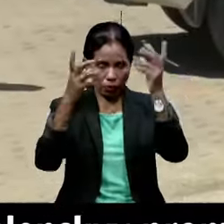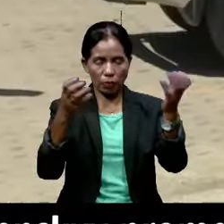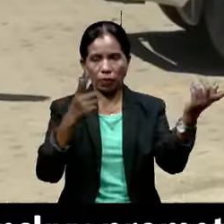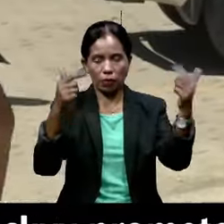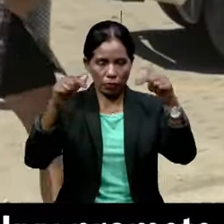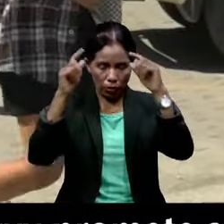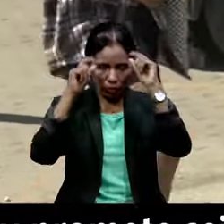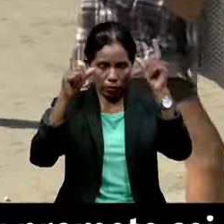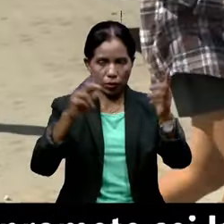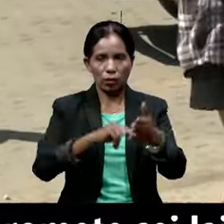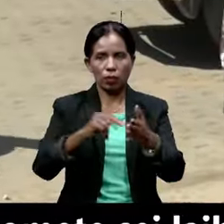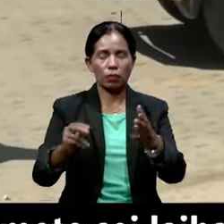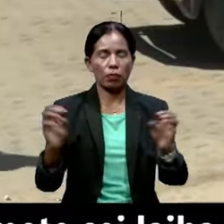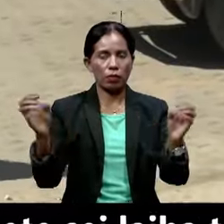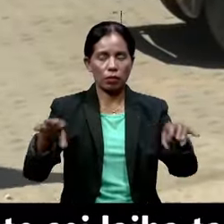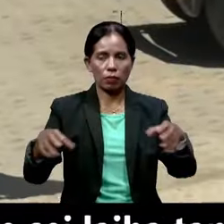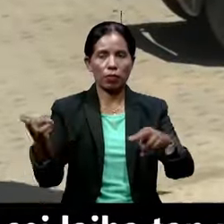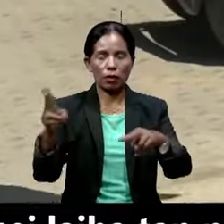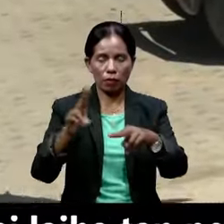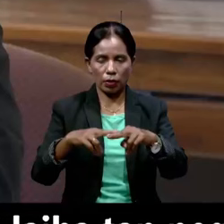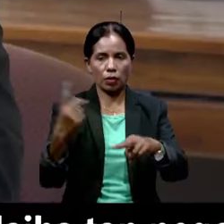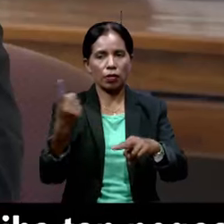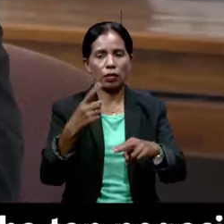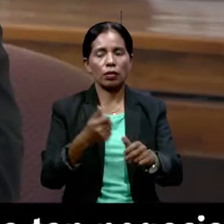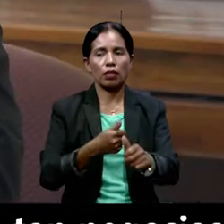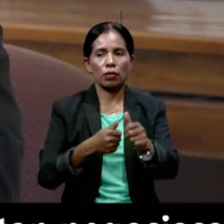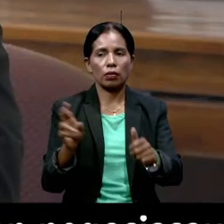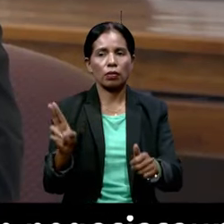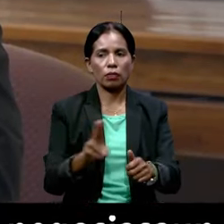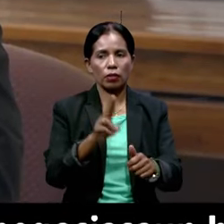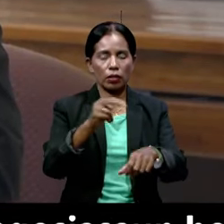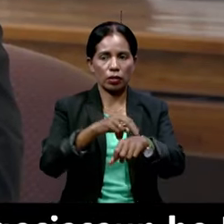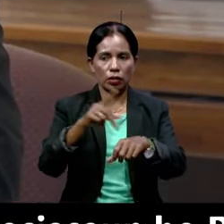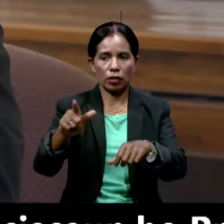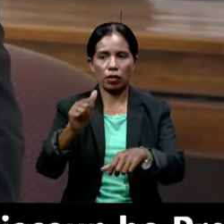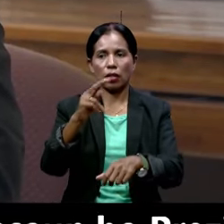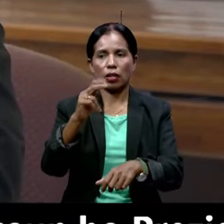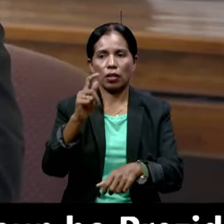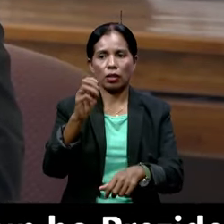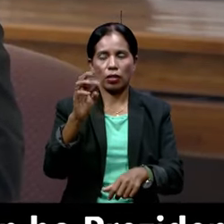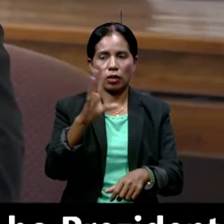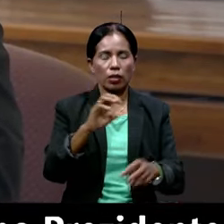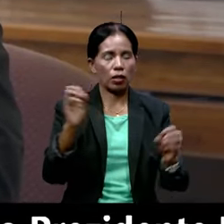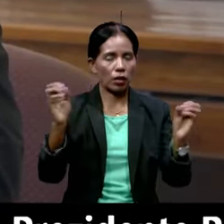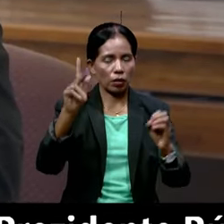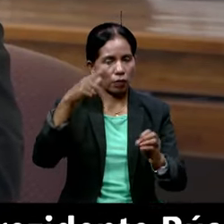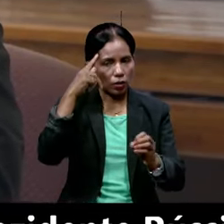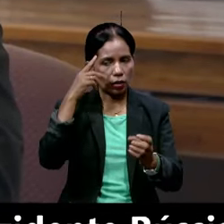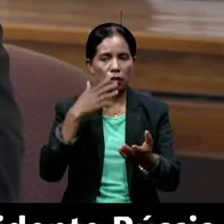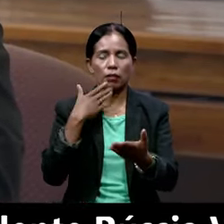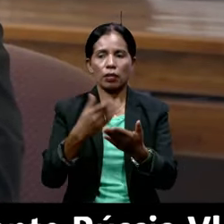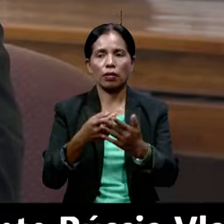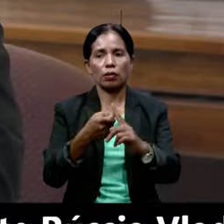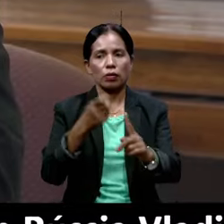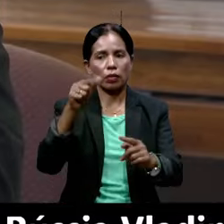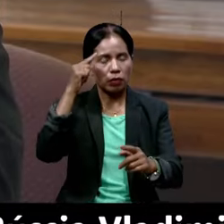no número de desemprego se aumenta babe bem. Tuir akademista Universitas Nasional Timor Lorsai Antero Bendito falta politika nebe dia usi